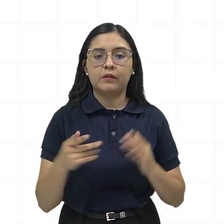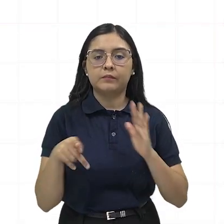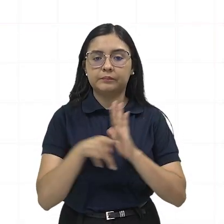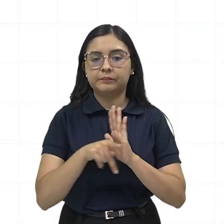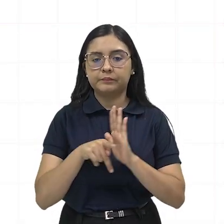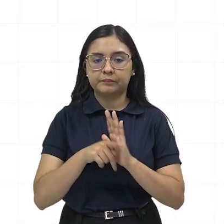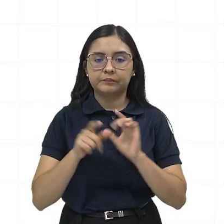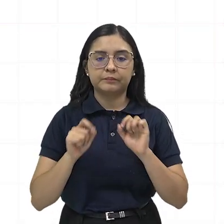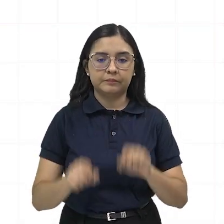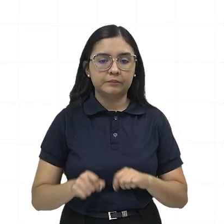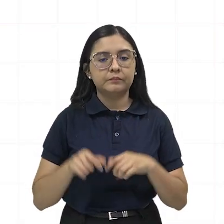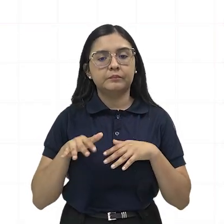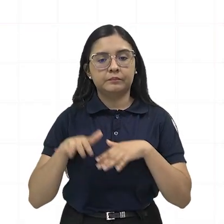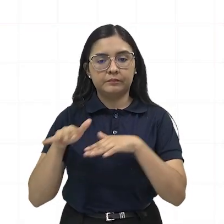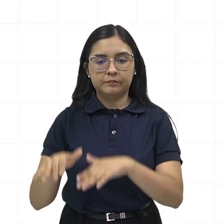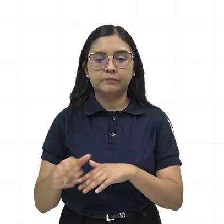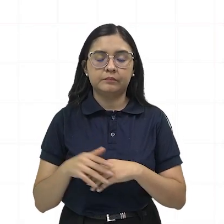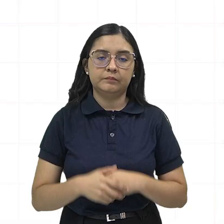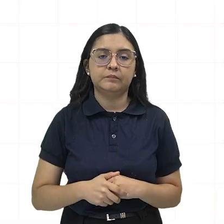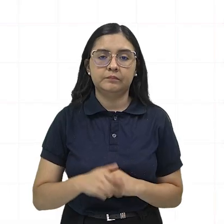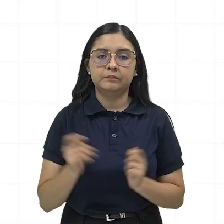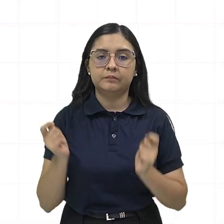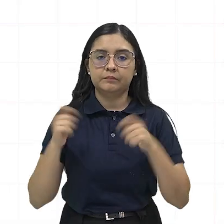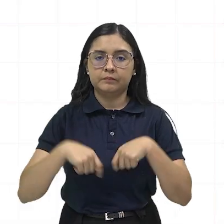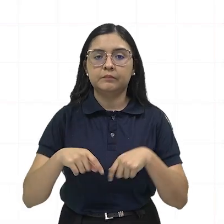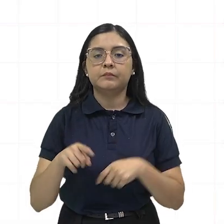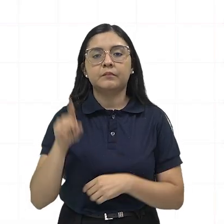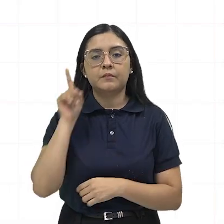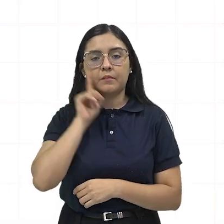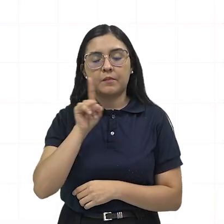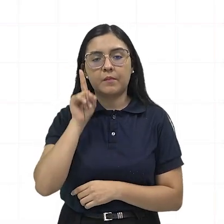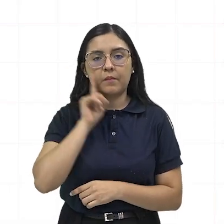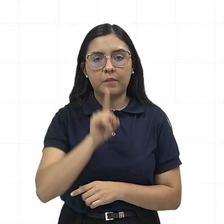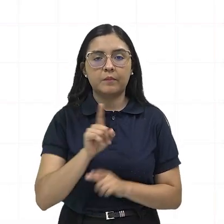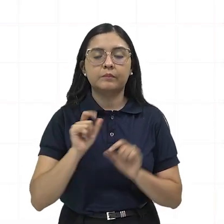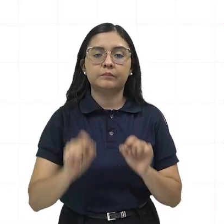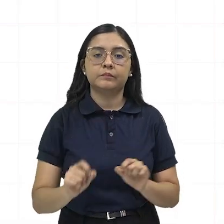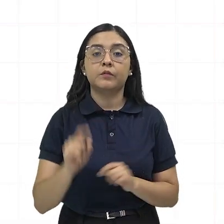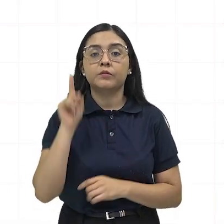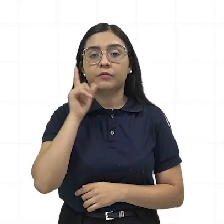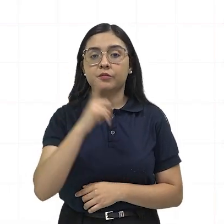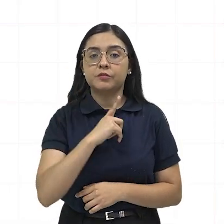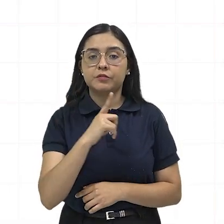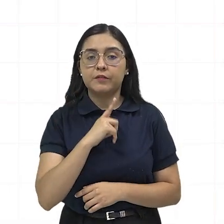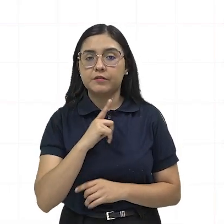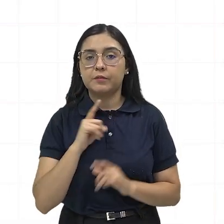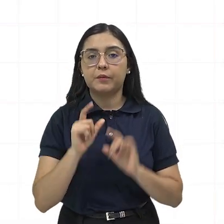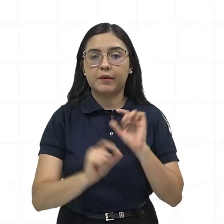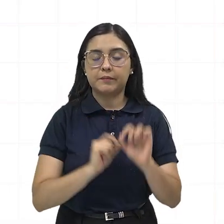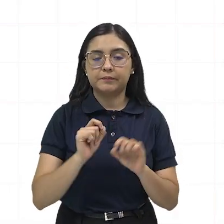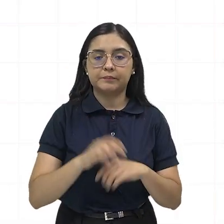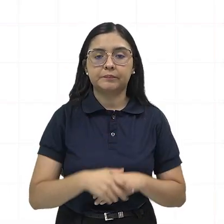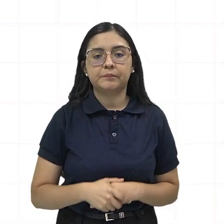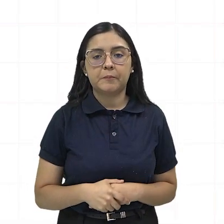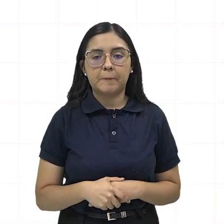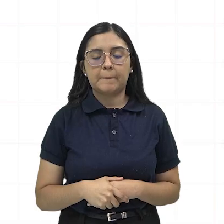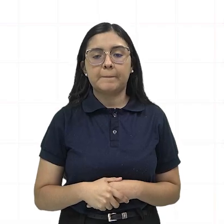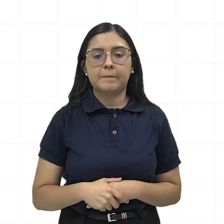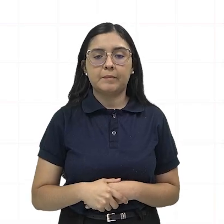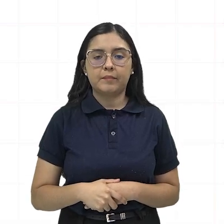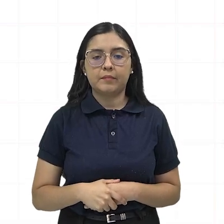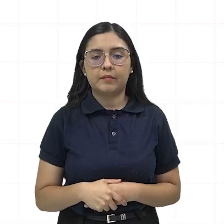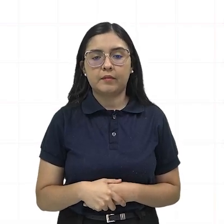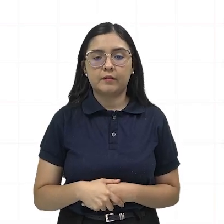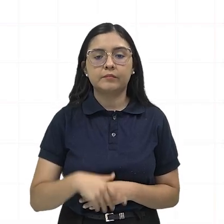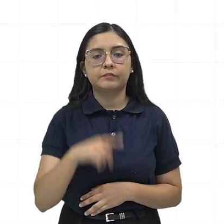Grã-Bretanha concedeu ali aos Estados Unidos, que anexou, fazendo ali com que os Estados Unidos tivessem basicamente quase que